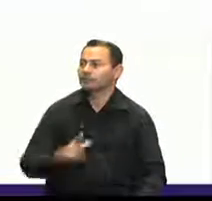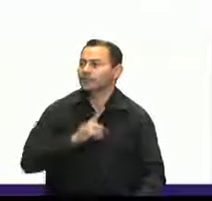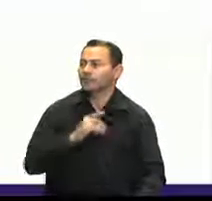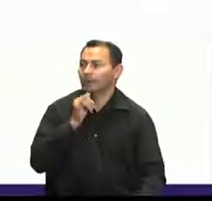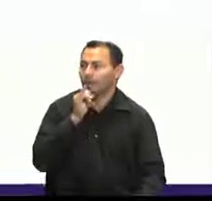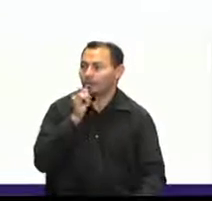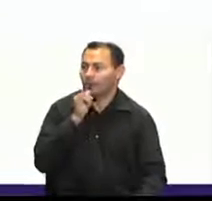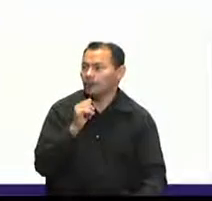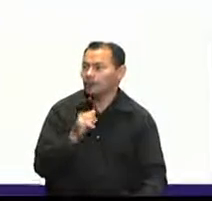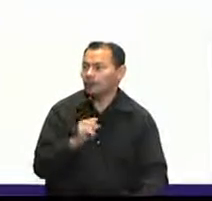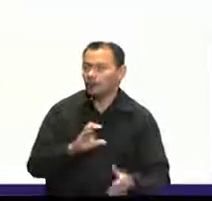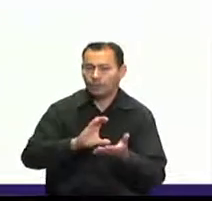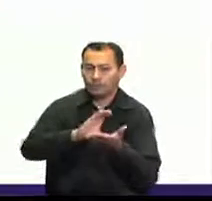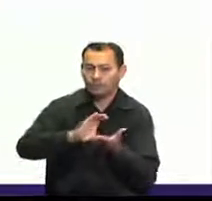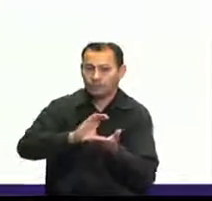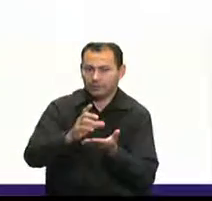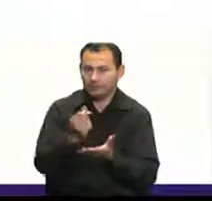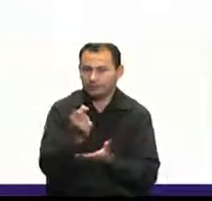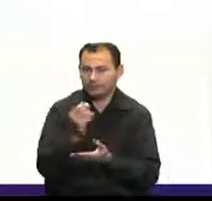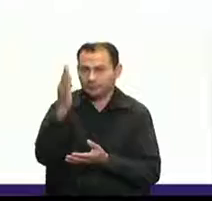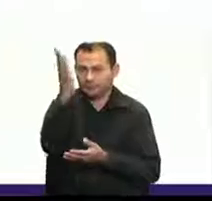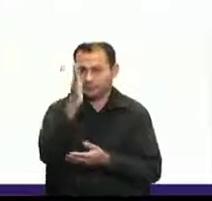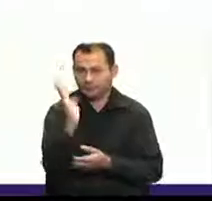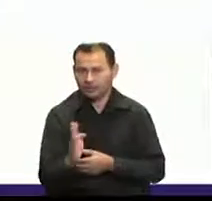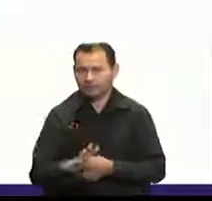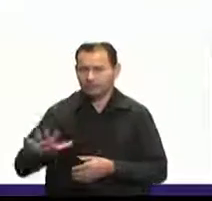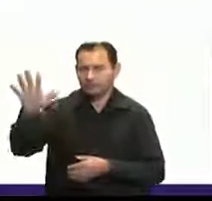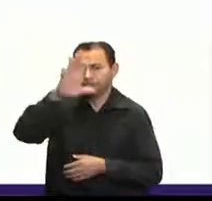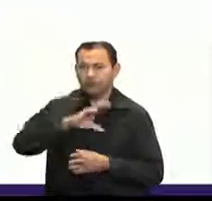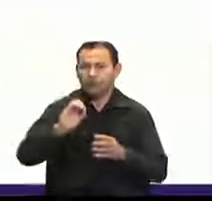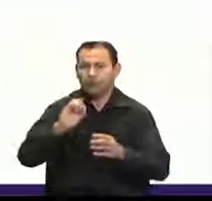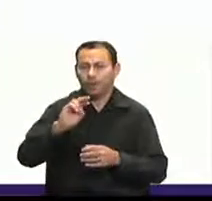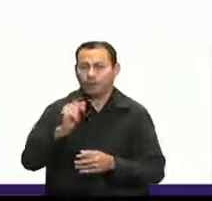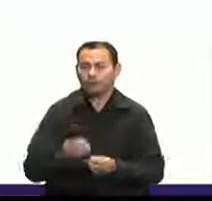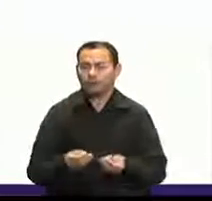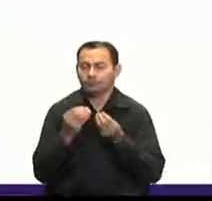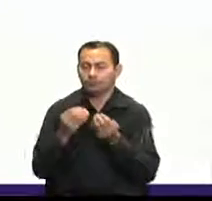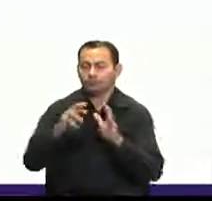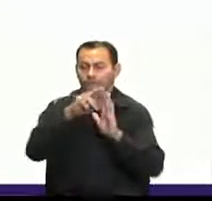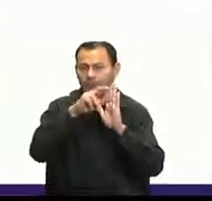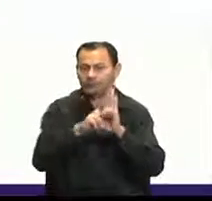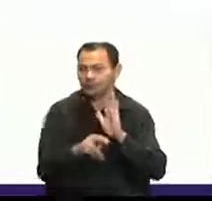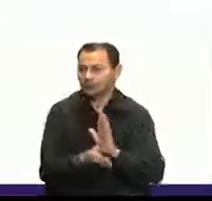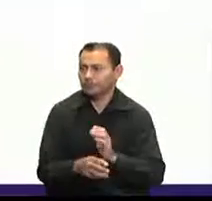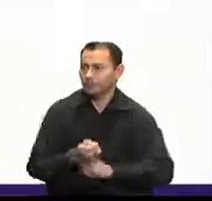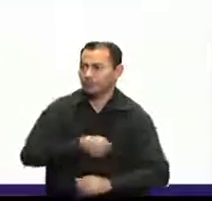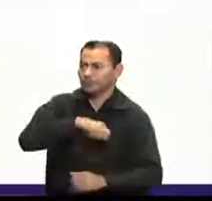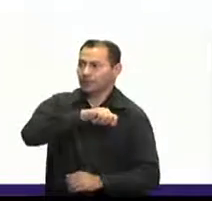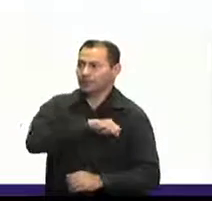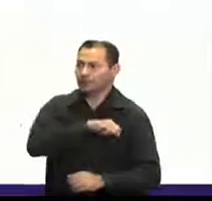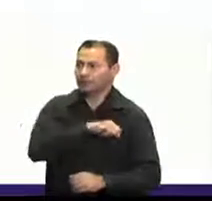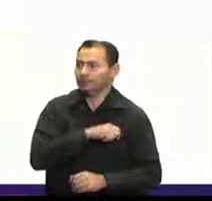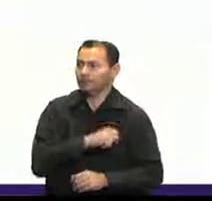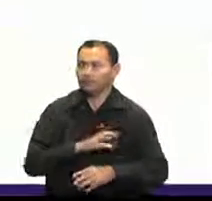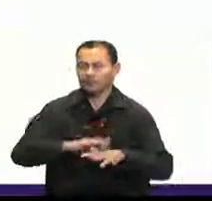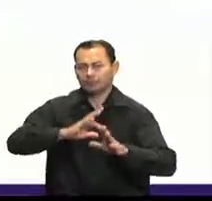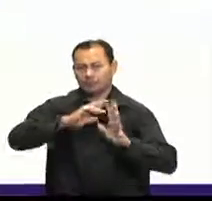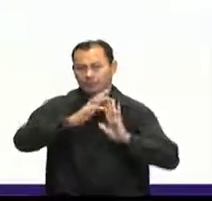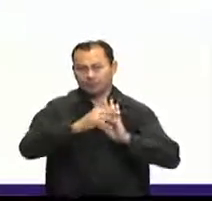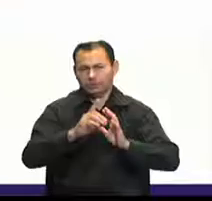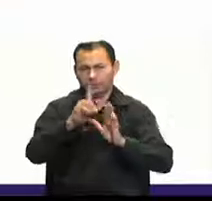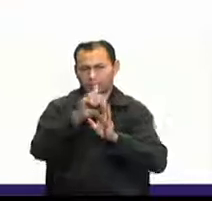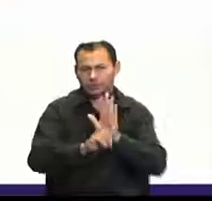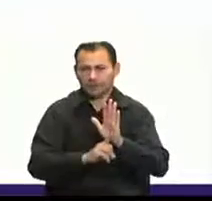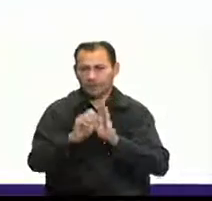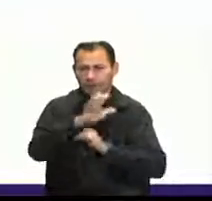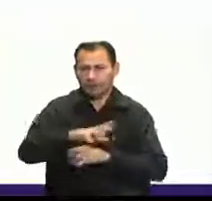por exemplo aqui o conselho monetário nacional que é o órgão que estabelece regulariza fiscaliza as mais diversas diretrizes